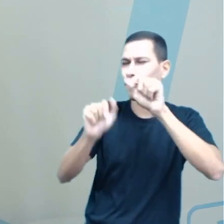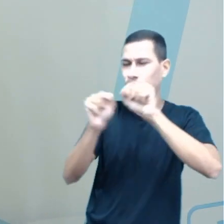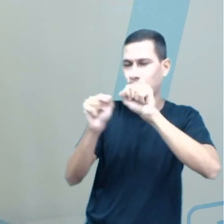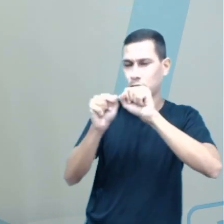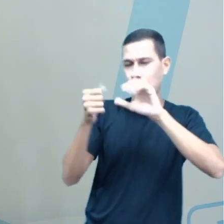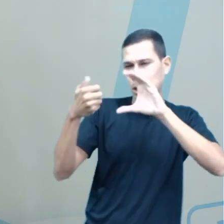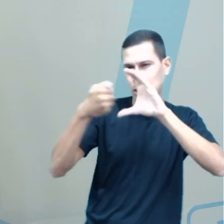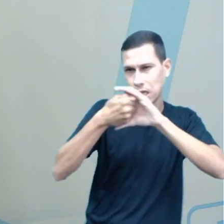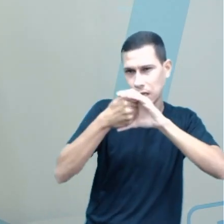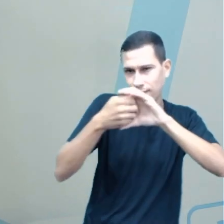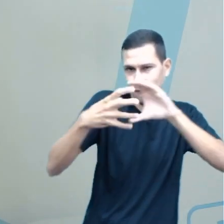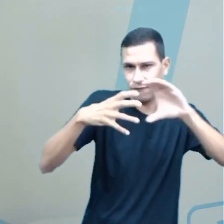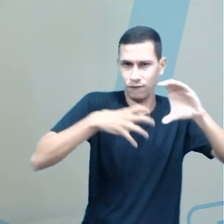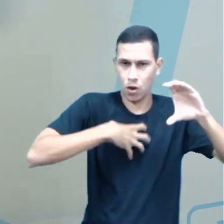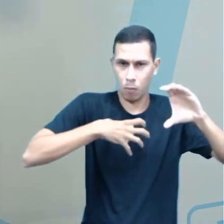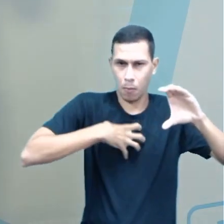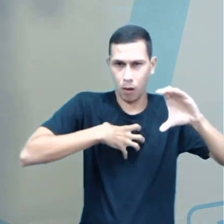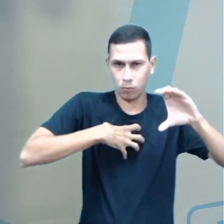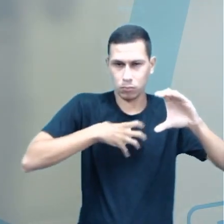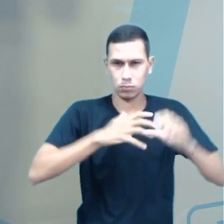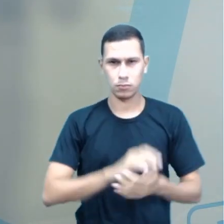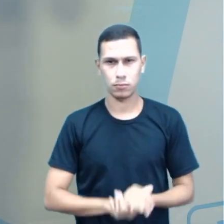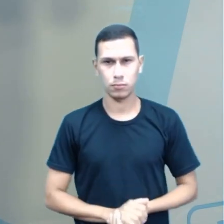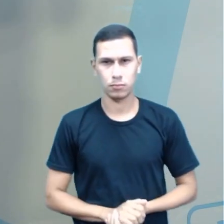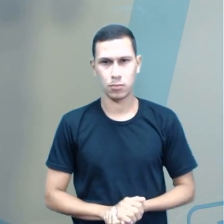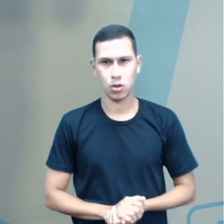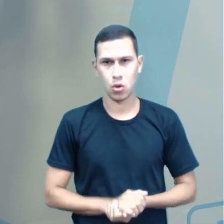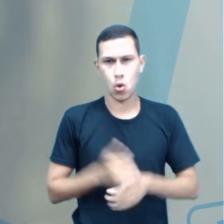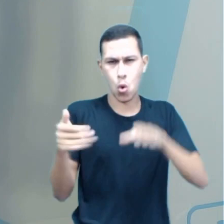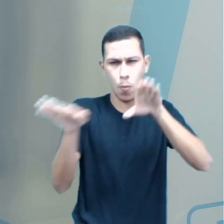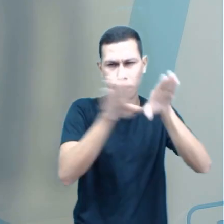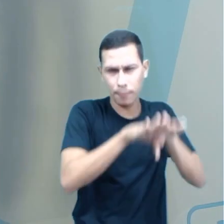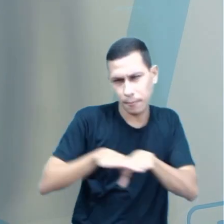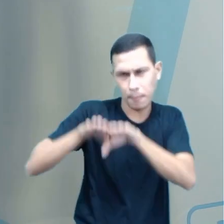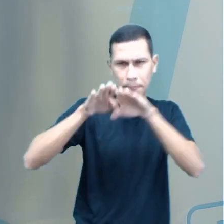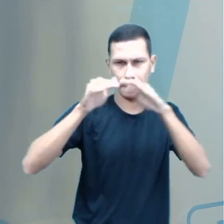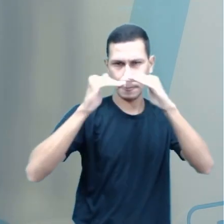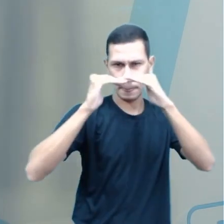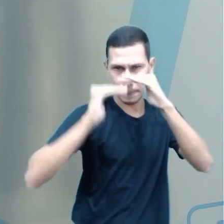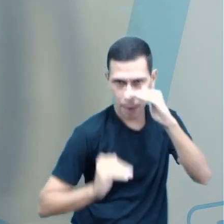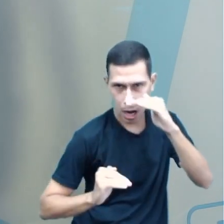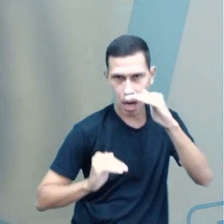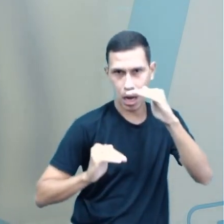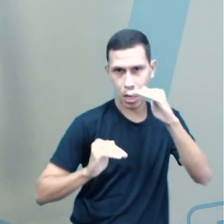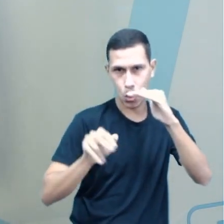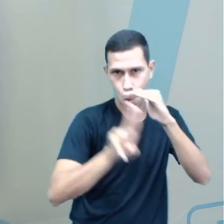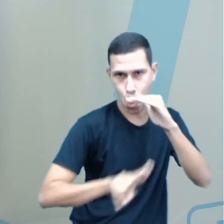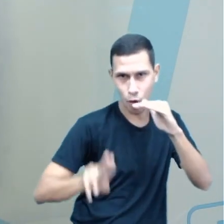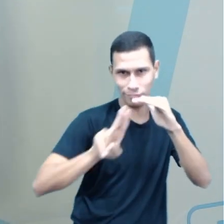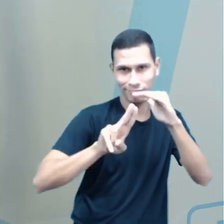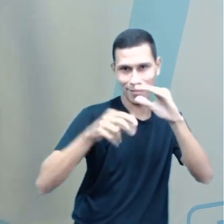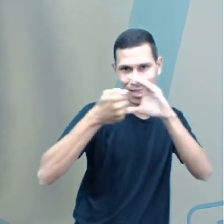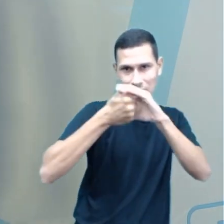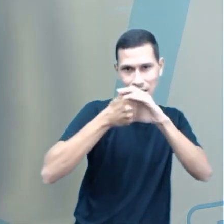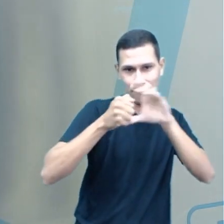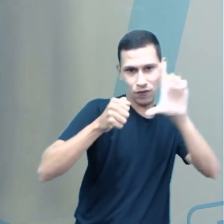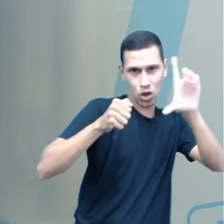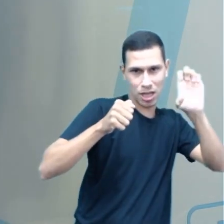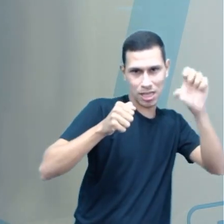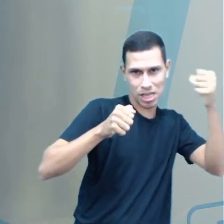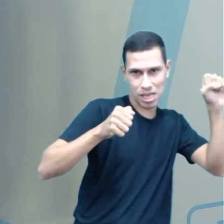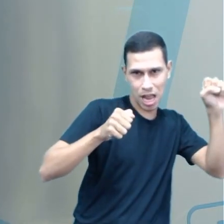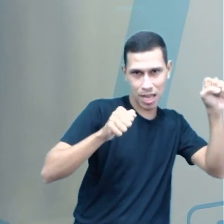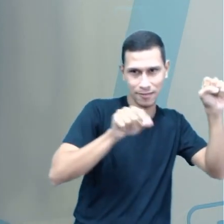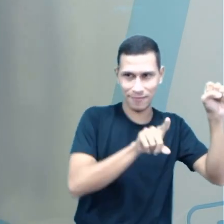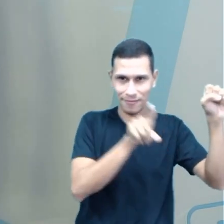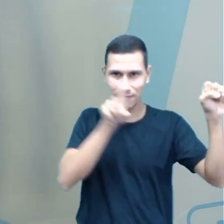eu coloco na forma, num comparativo de inferioridade? Coloco o less antes do adjetivo e o than